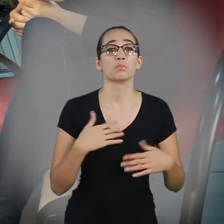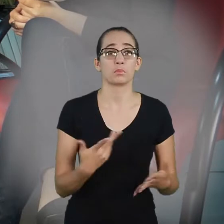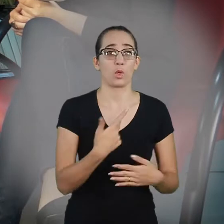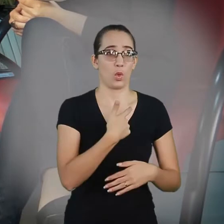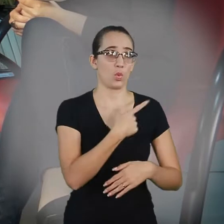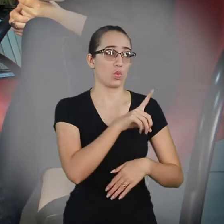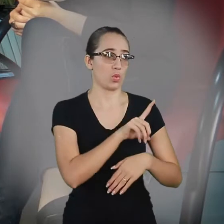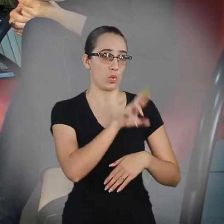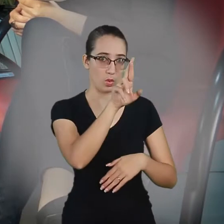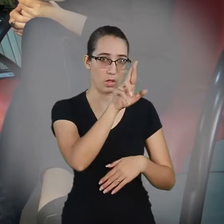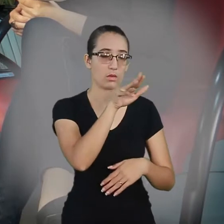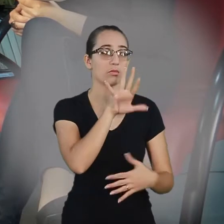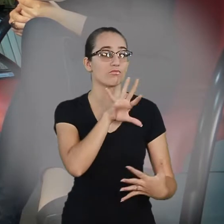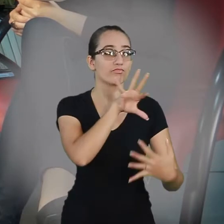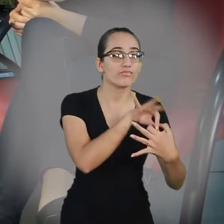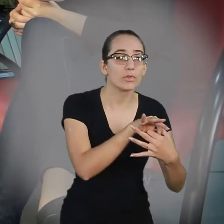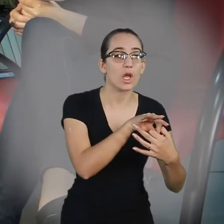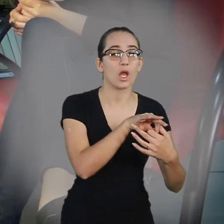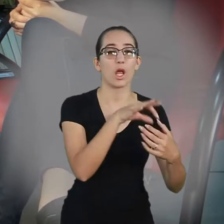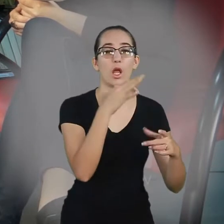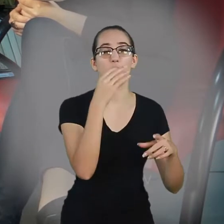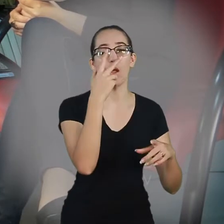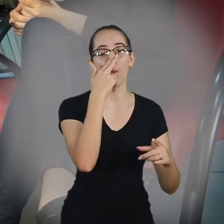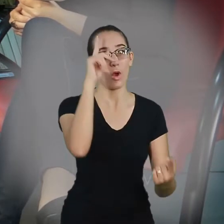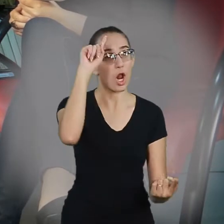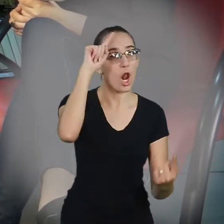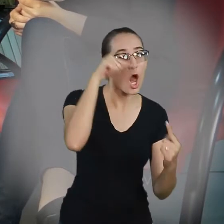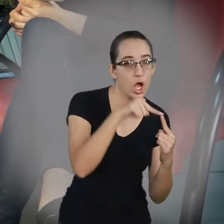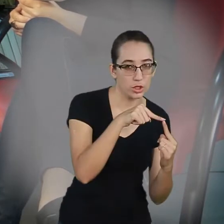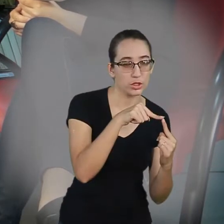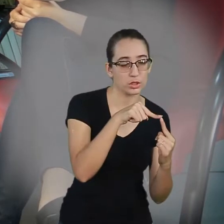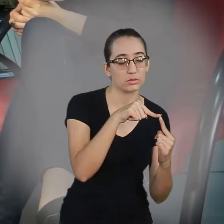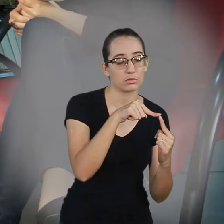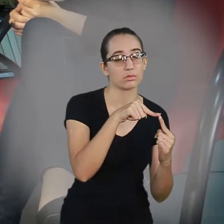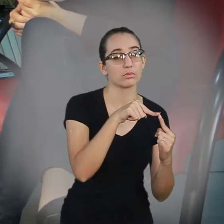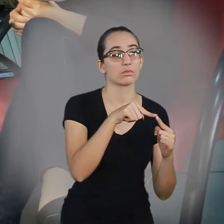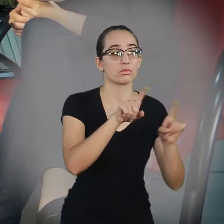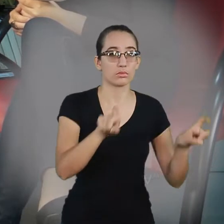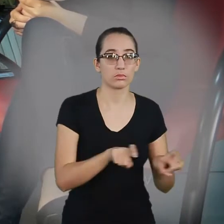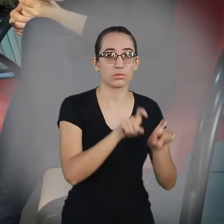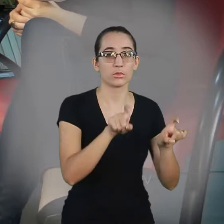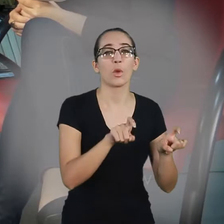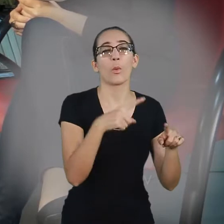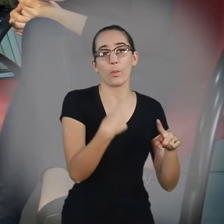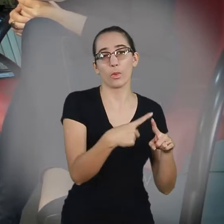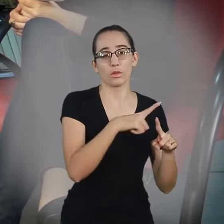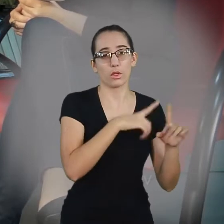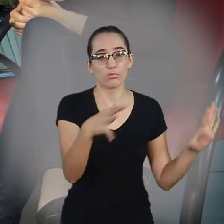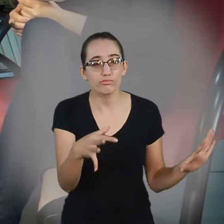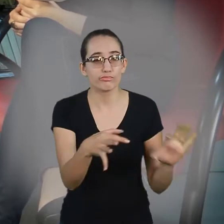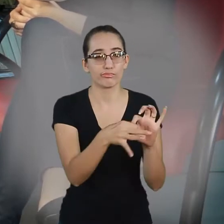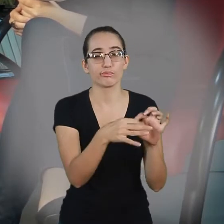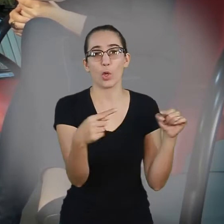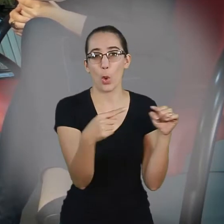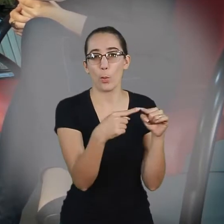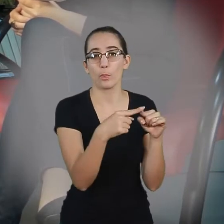vinculada à lógica computacional, que tem relações também com inteligência artificial, então eu atuo nessa área